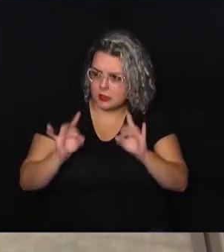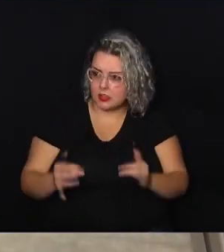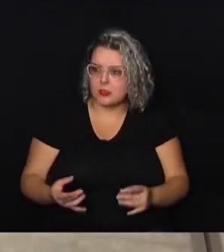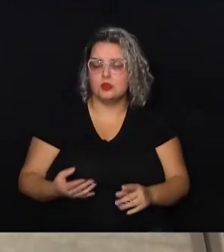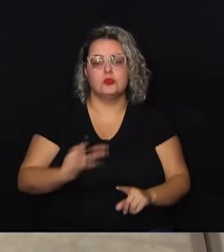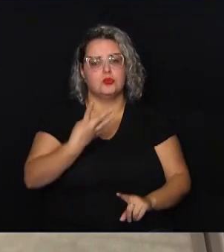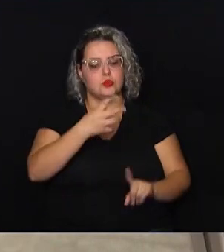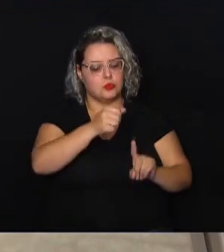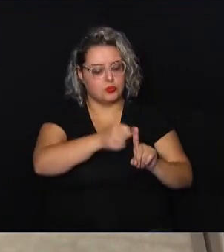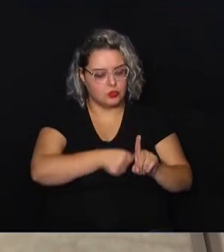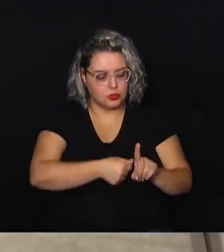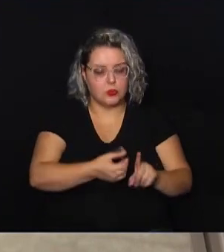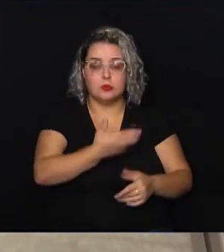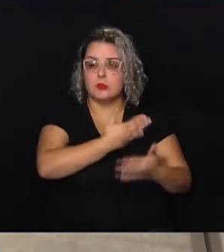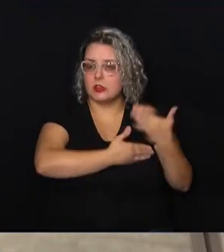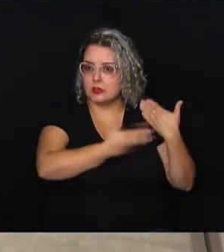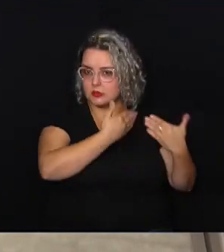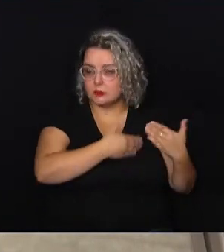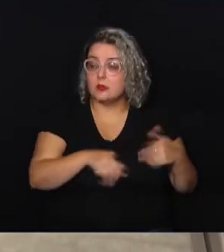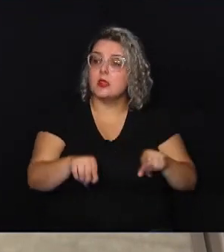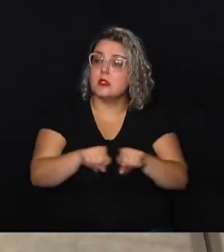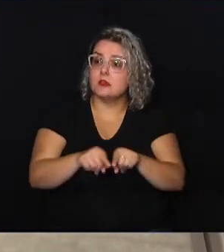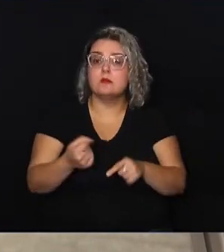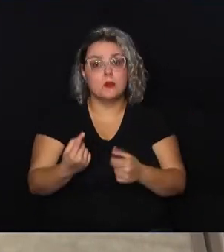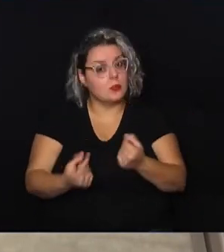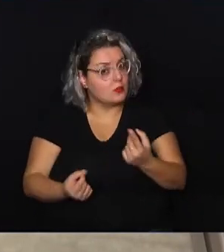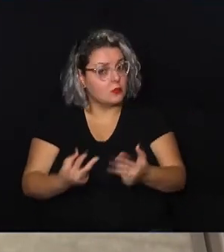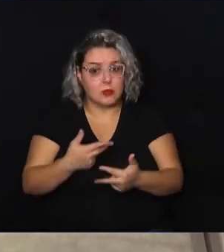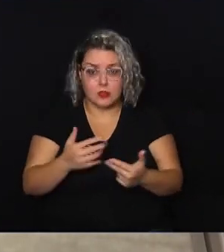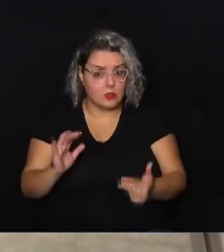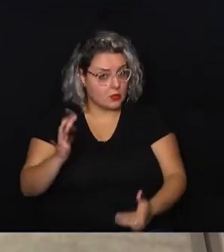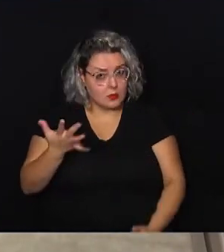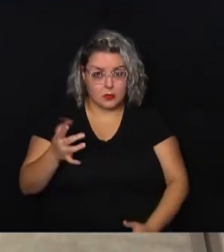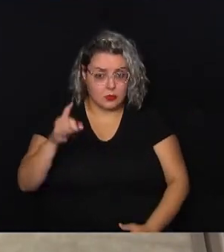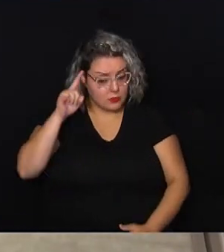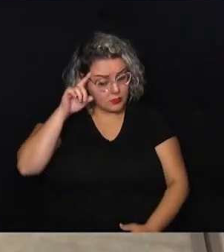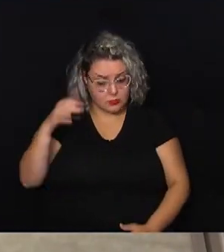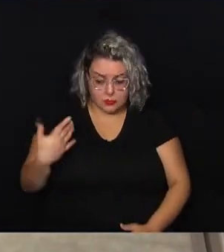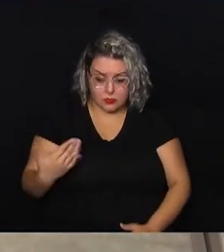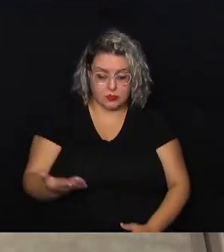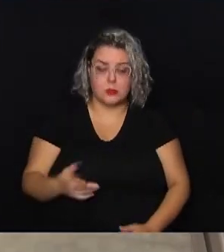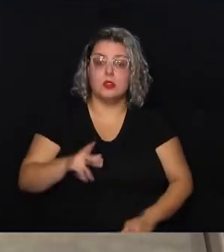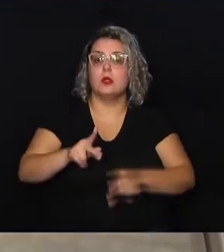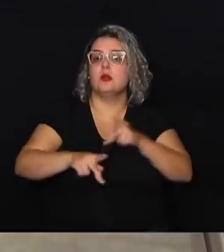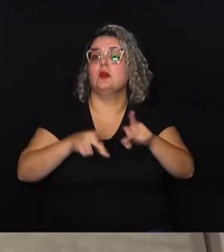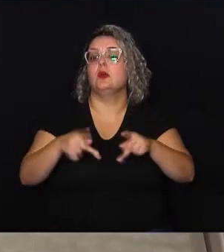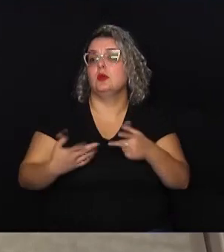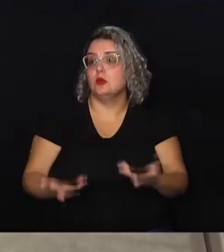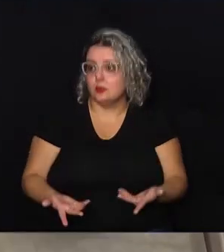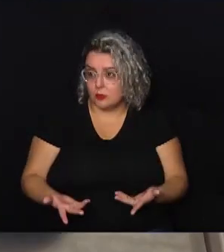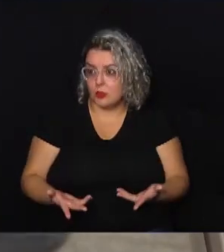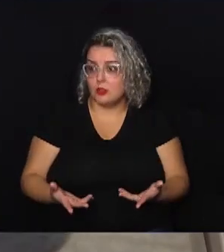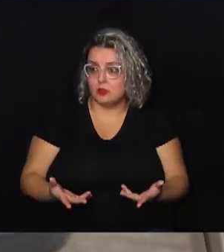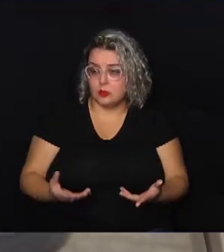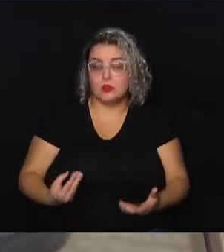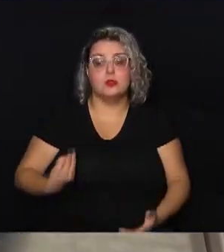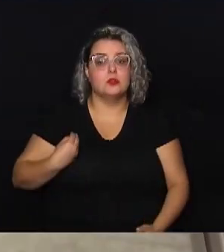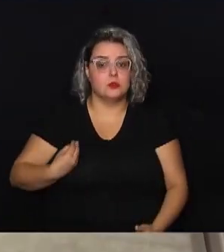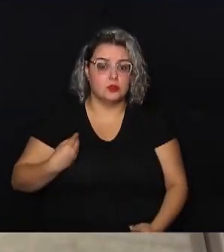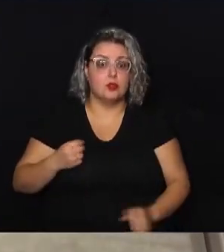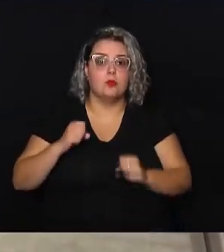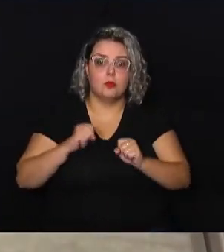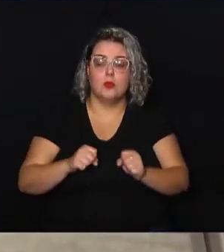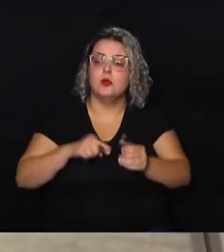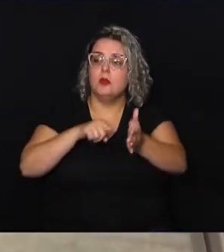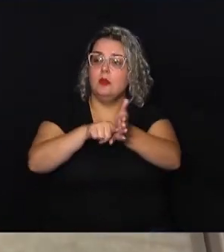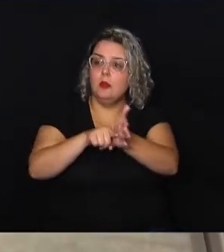quadrimestre anterior, mas também algumas coisas que estão acontecendo na nossa cidade. E a população, o público que esteve presente, pôde fazer o